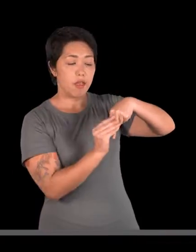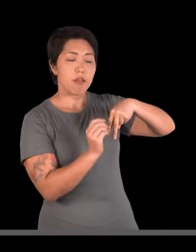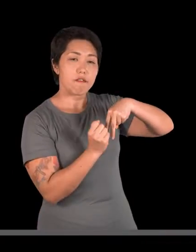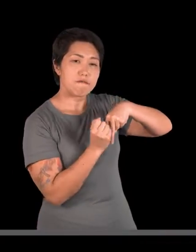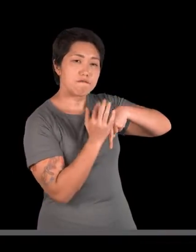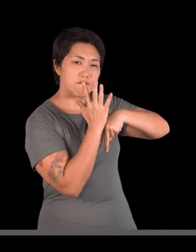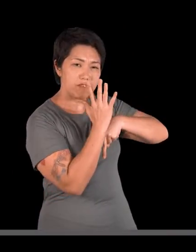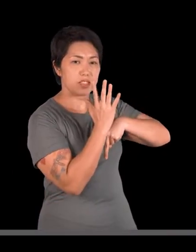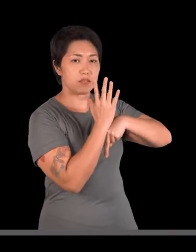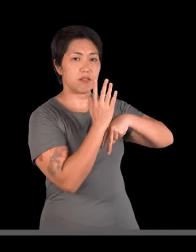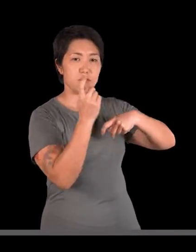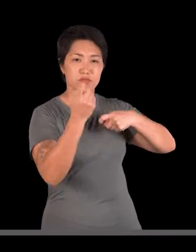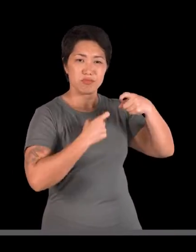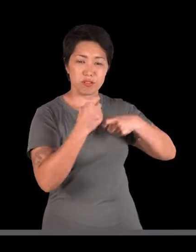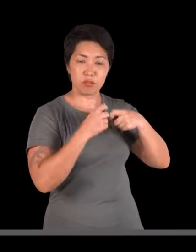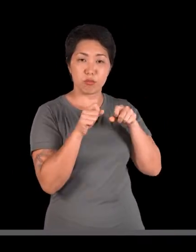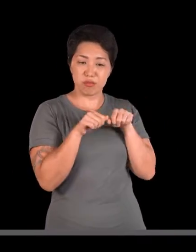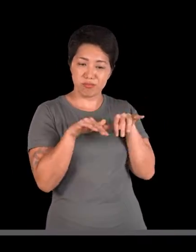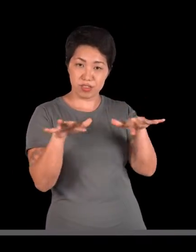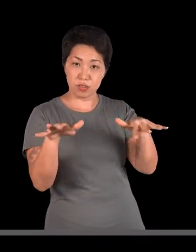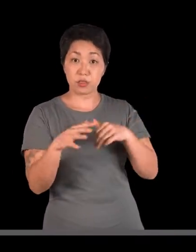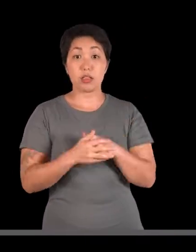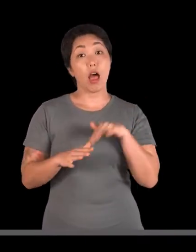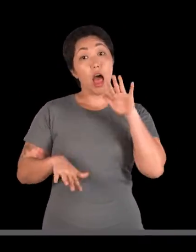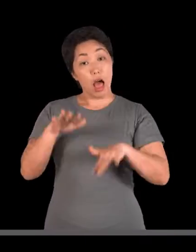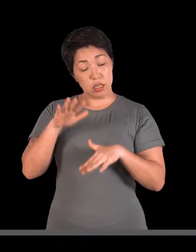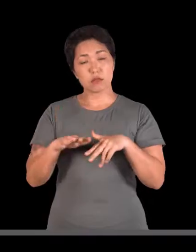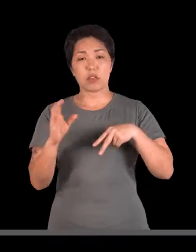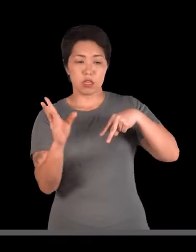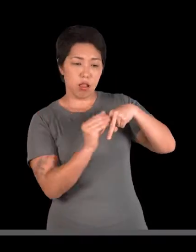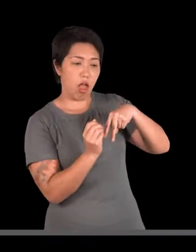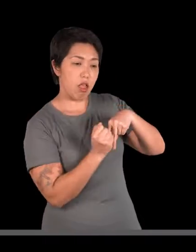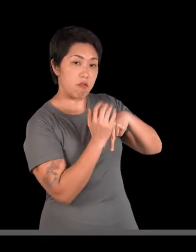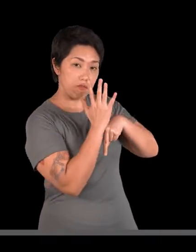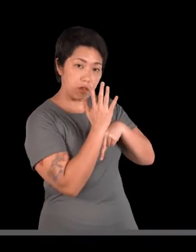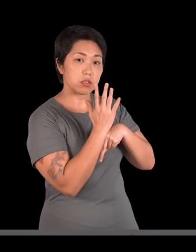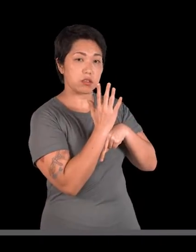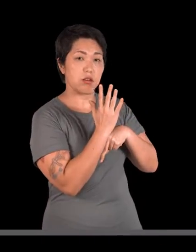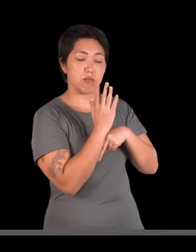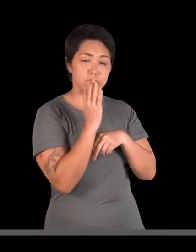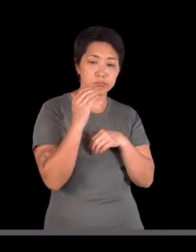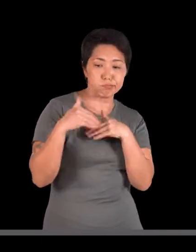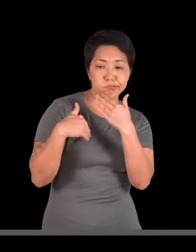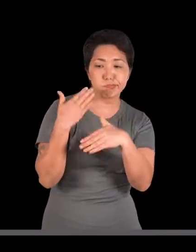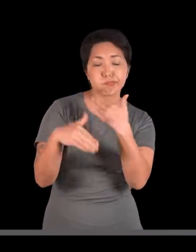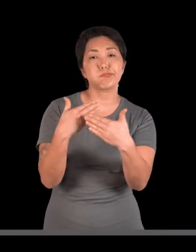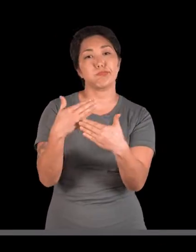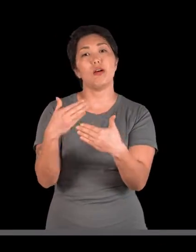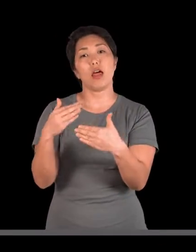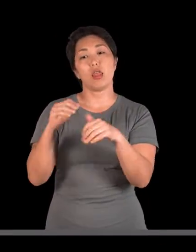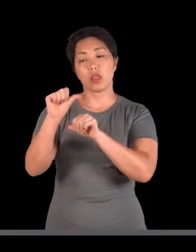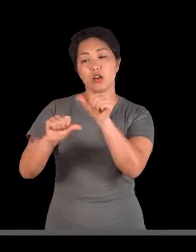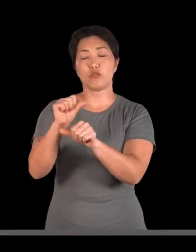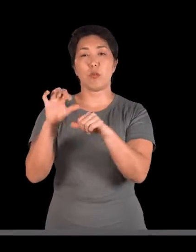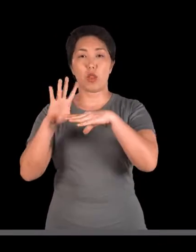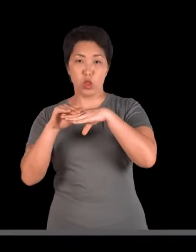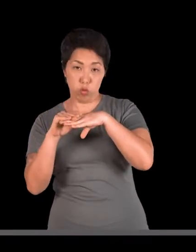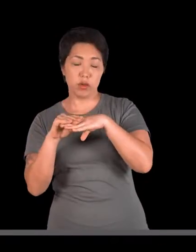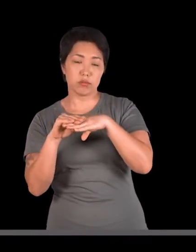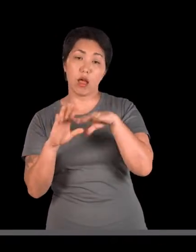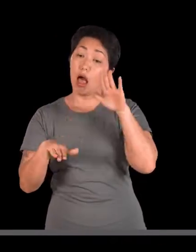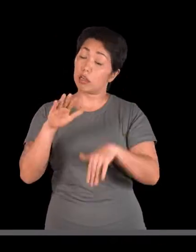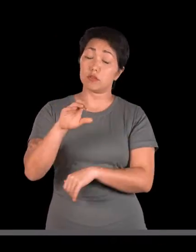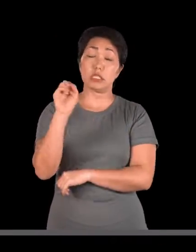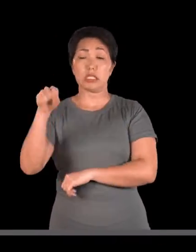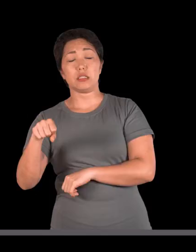infecções sexualmente transmissíveis. Que em algumas pessoas essa infecção ela realmente evolui para uma doença com sinais e sintomas e às vezes